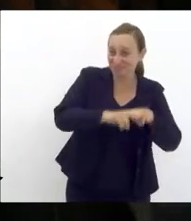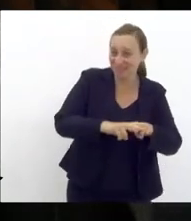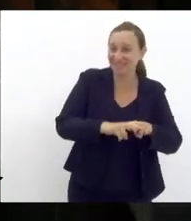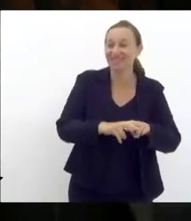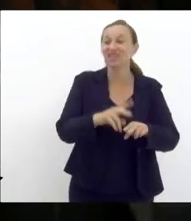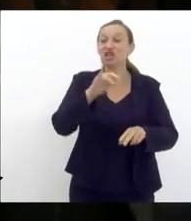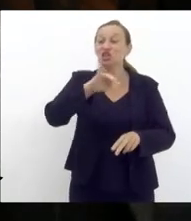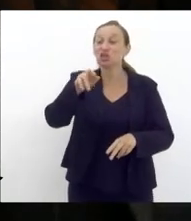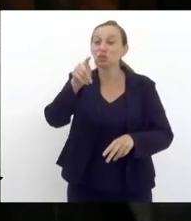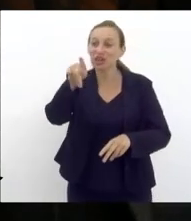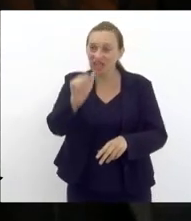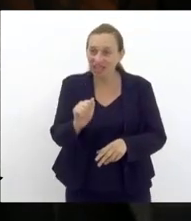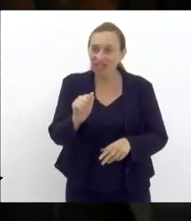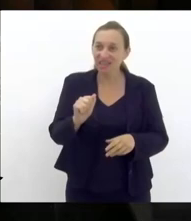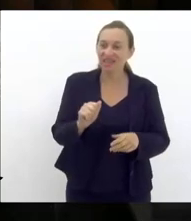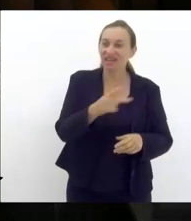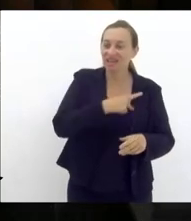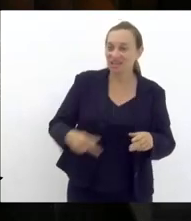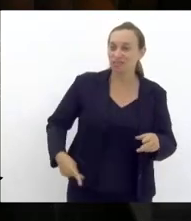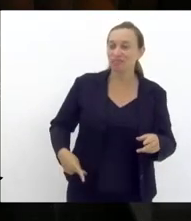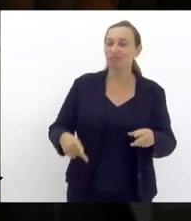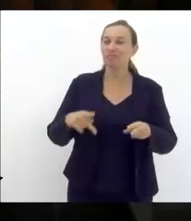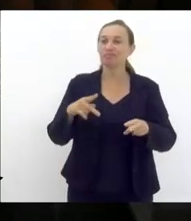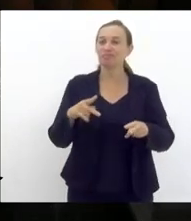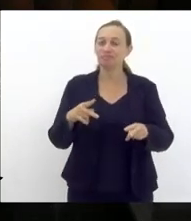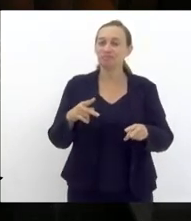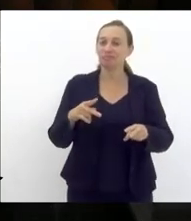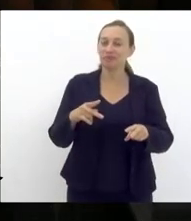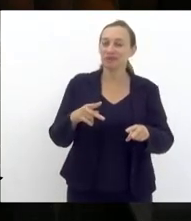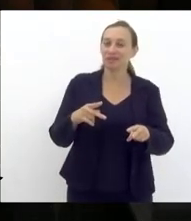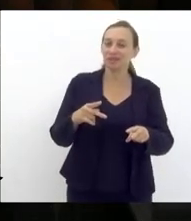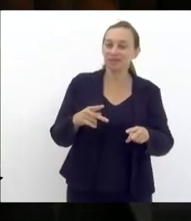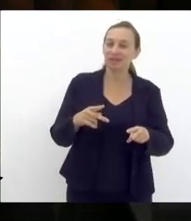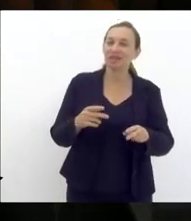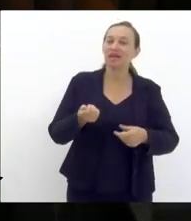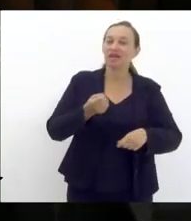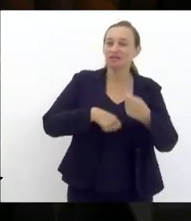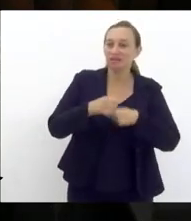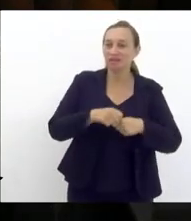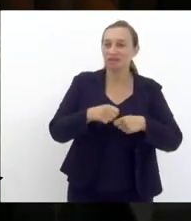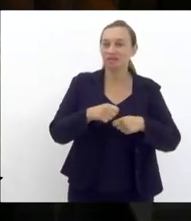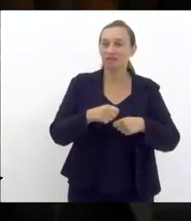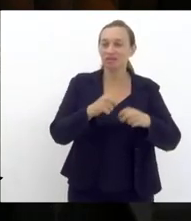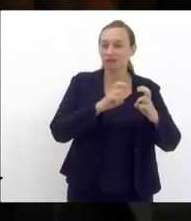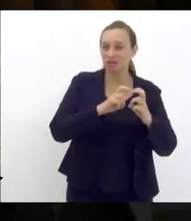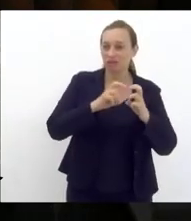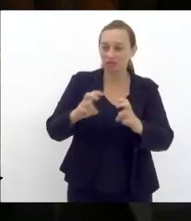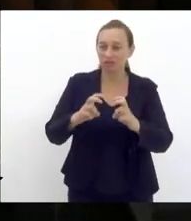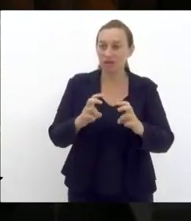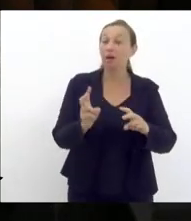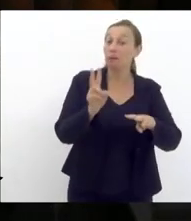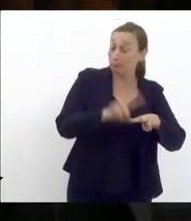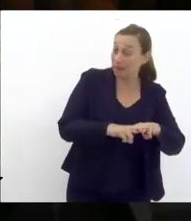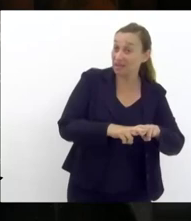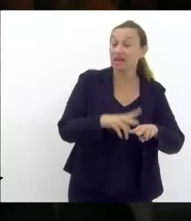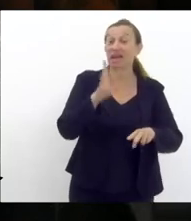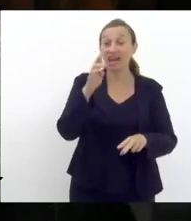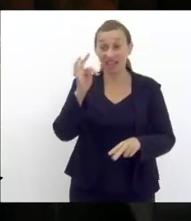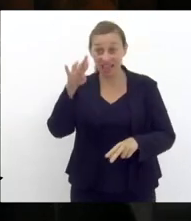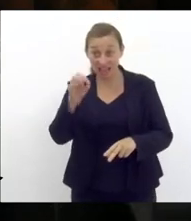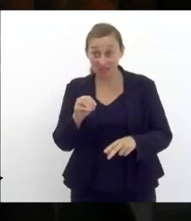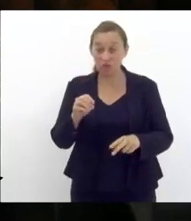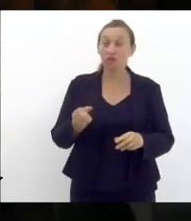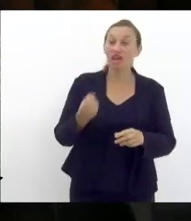ex-presidente da Valec estatal responsável pela administração e construção das ferrovias preso Renato Duque